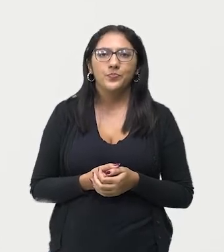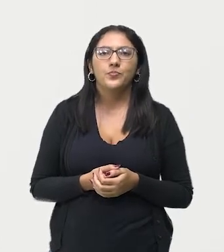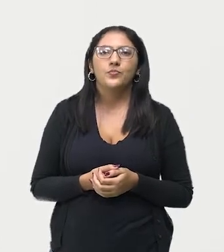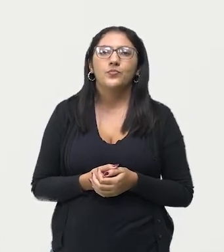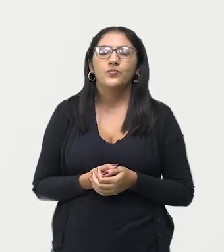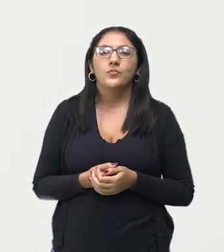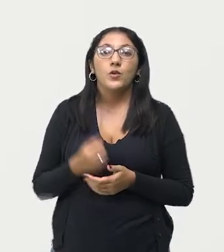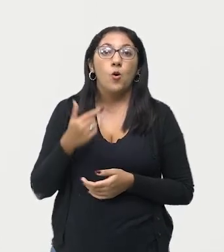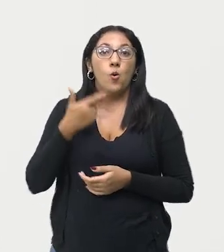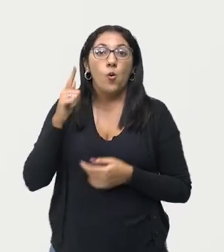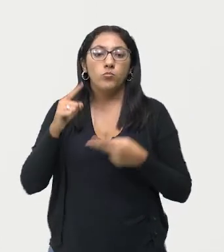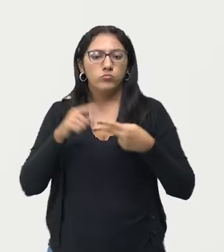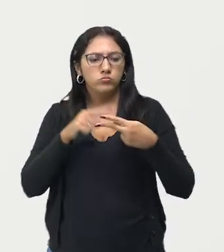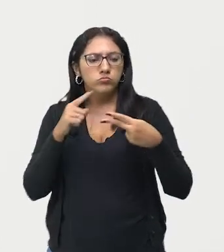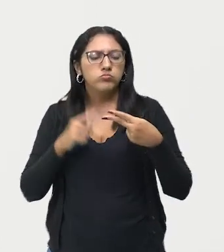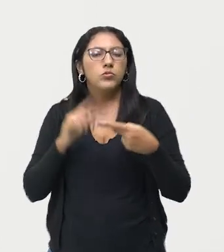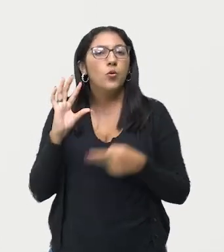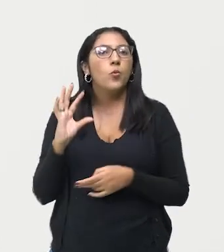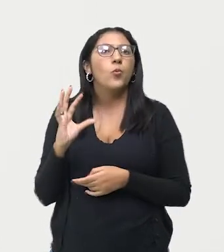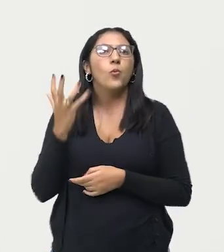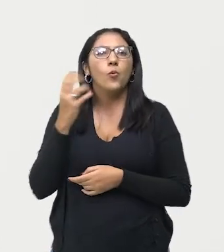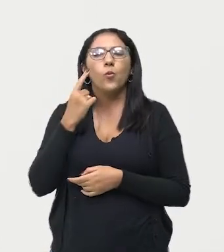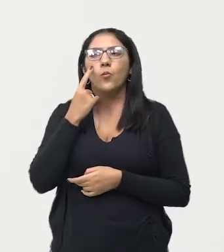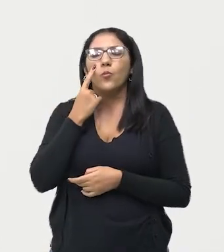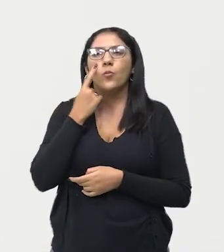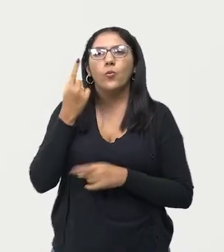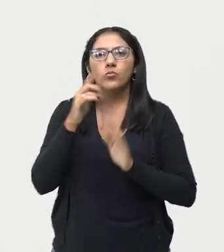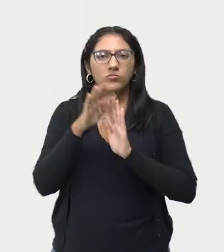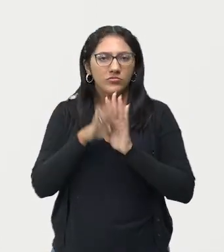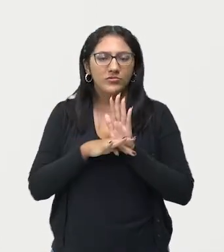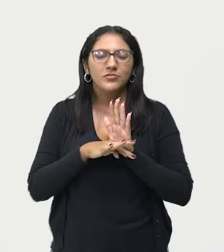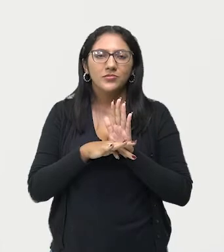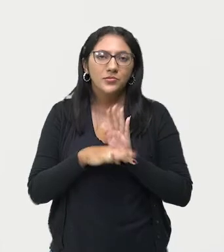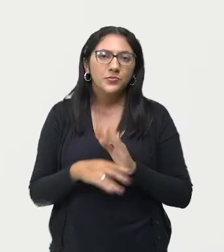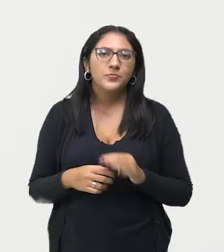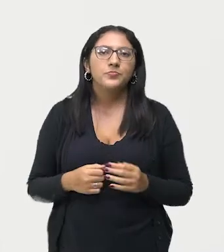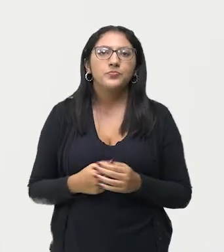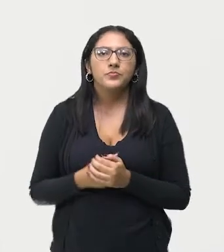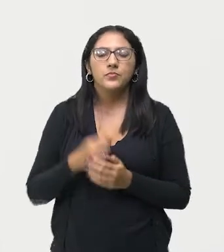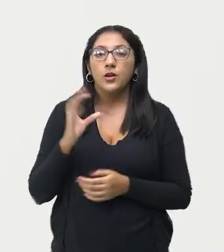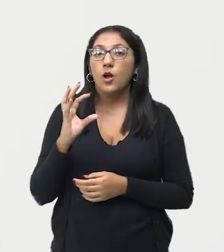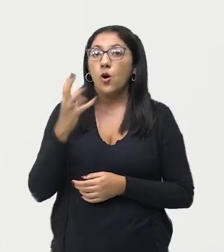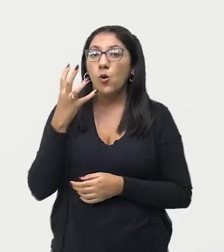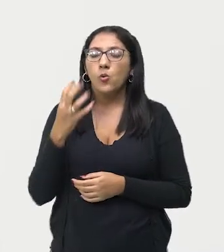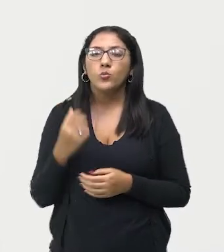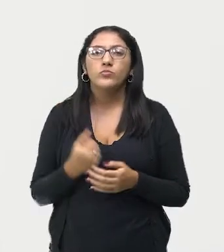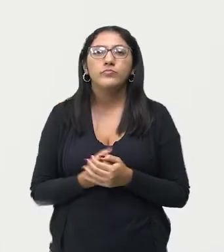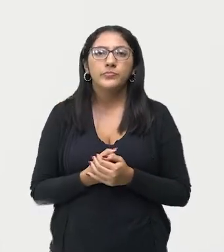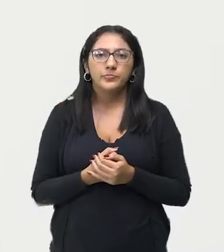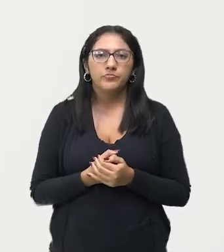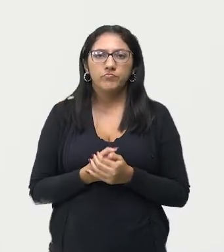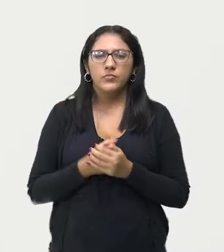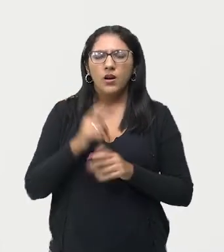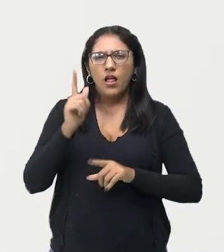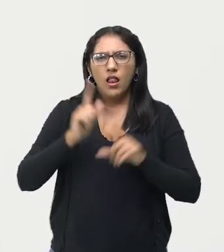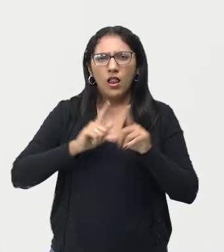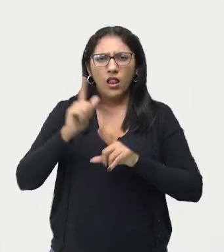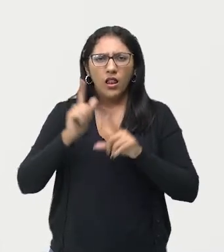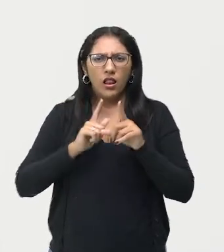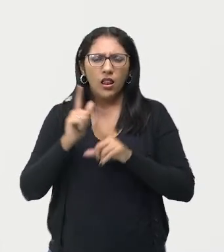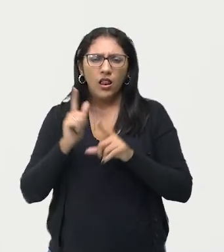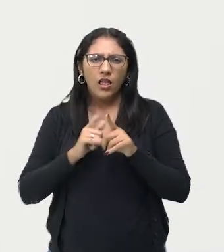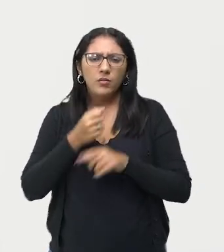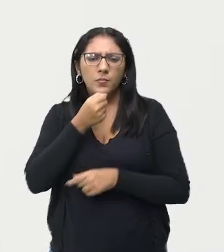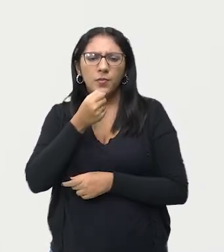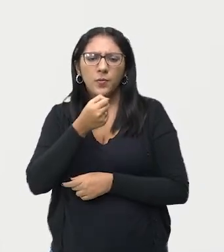Outros dois fatos que aparecem nesse trecho de texto que a gente acabou de ler. Fato: a cobertura esportiva era baseada